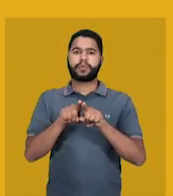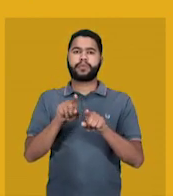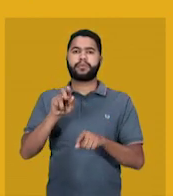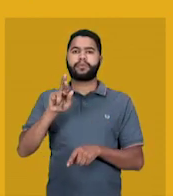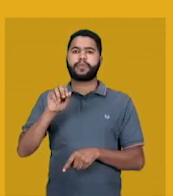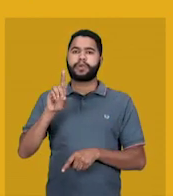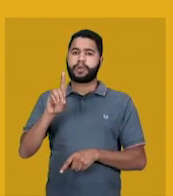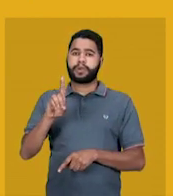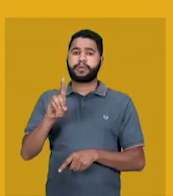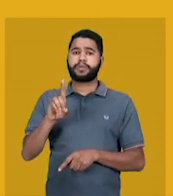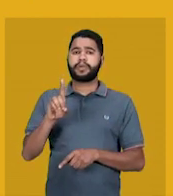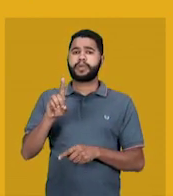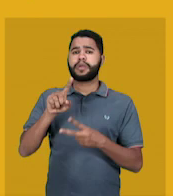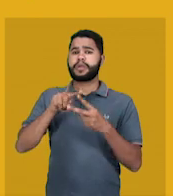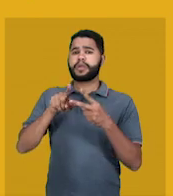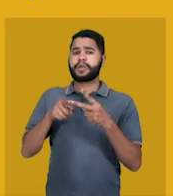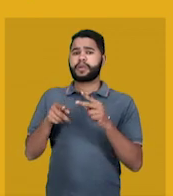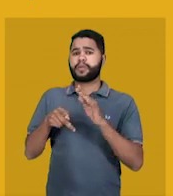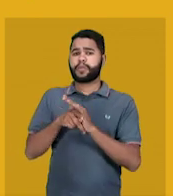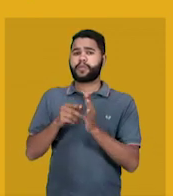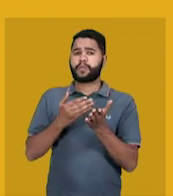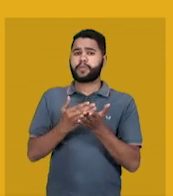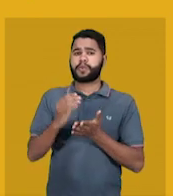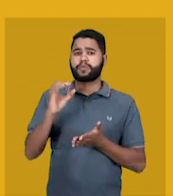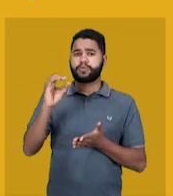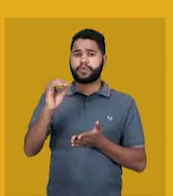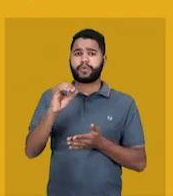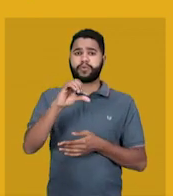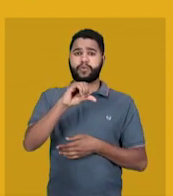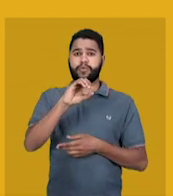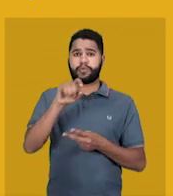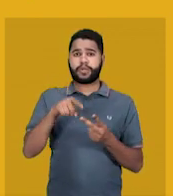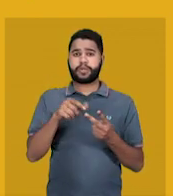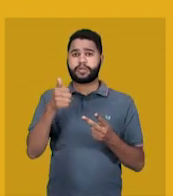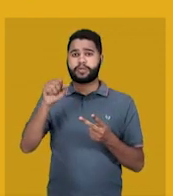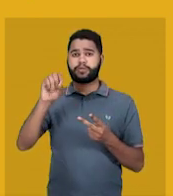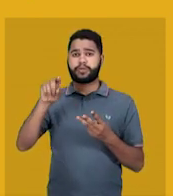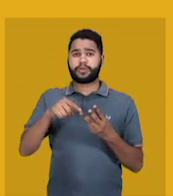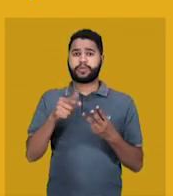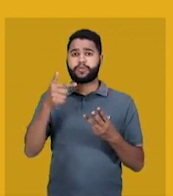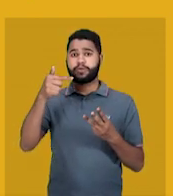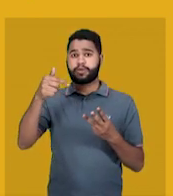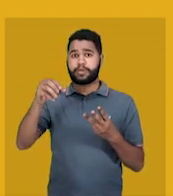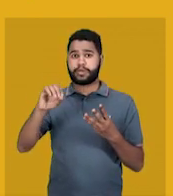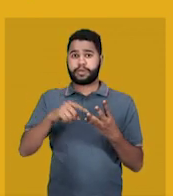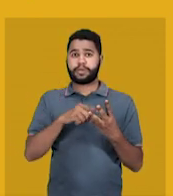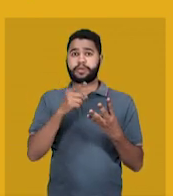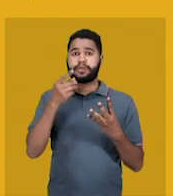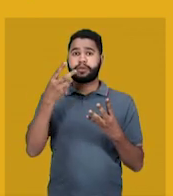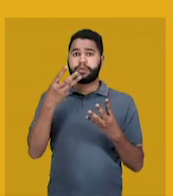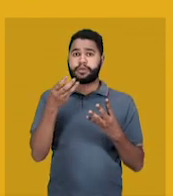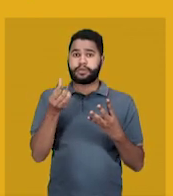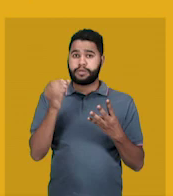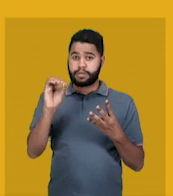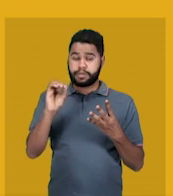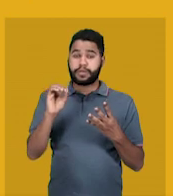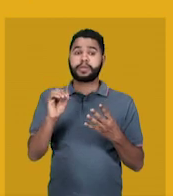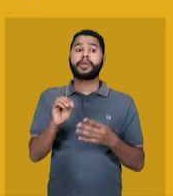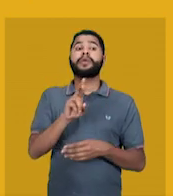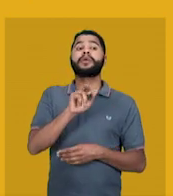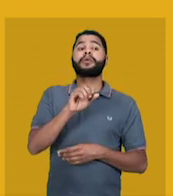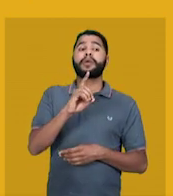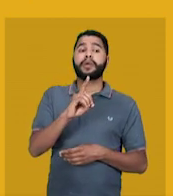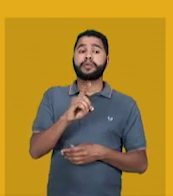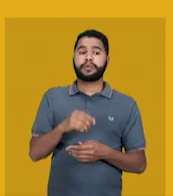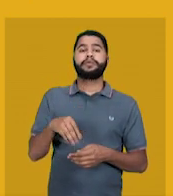em graus começa do 0 90 180 270 e 360 em radianos